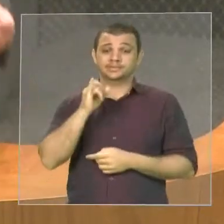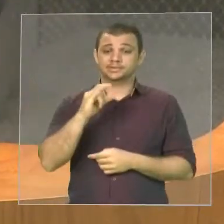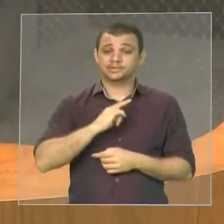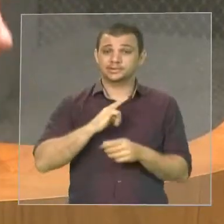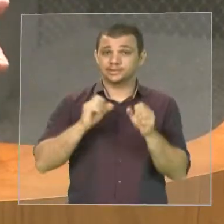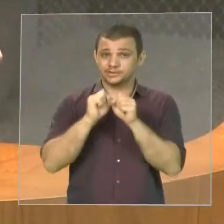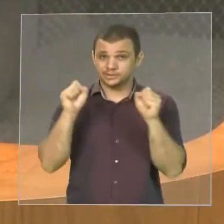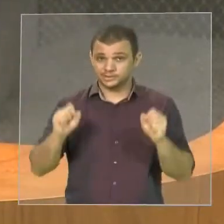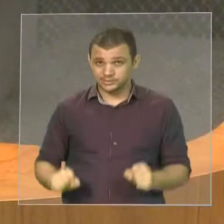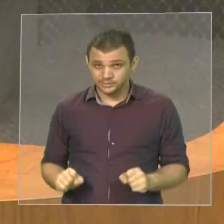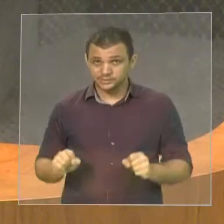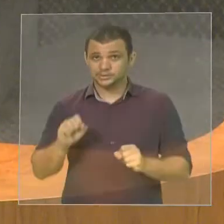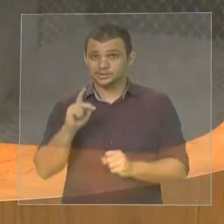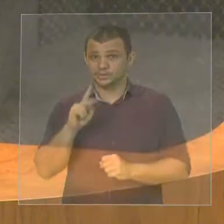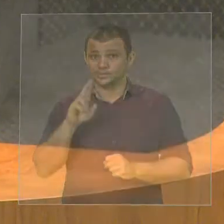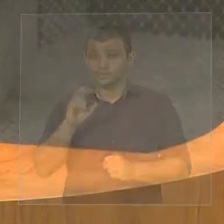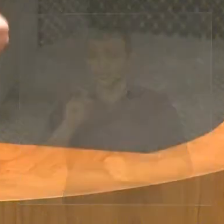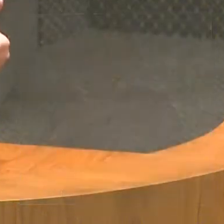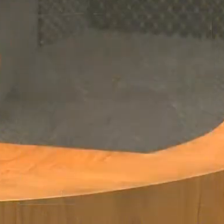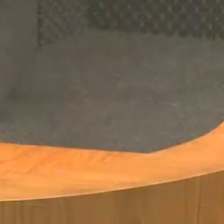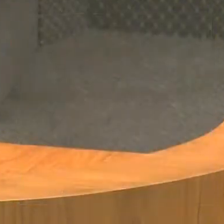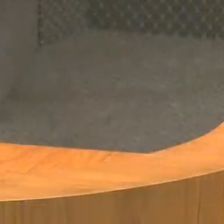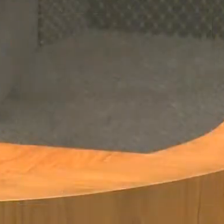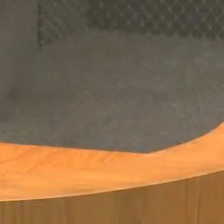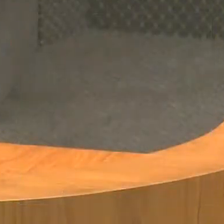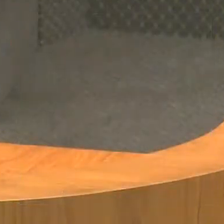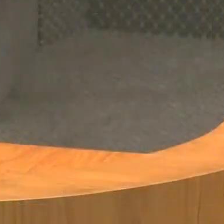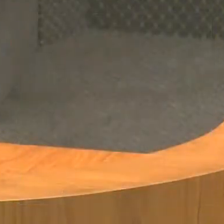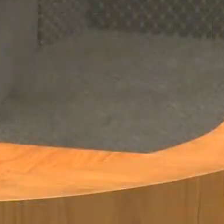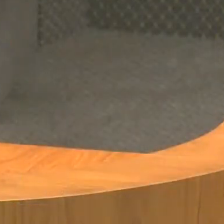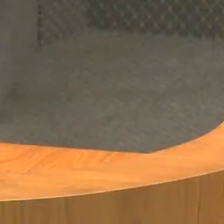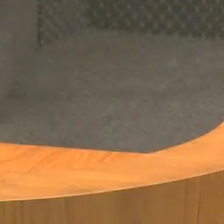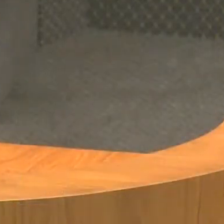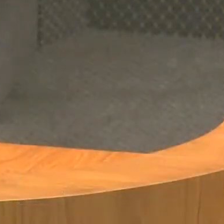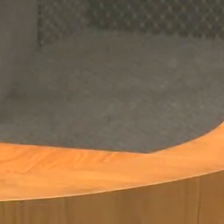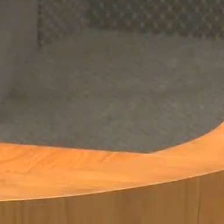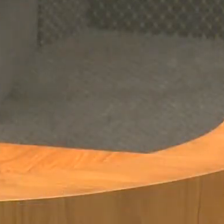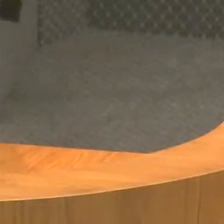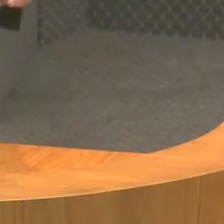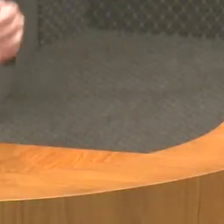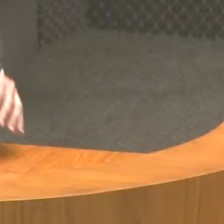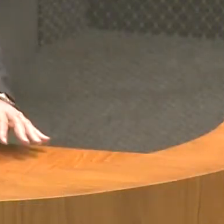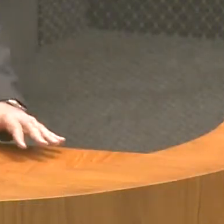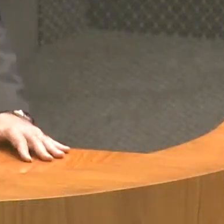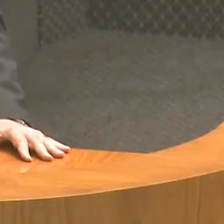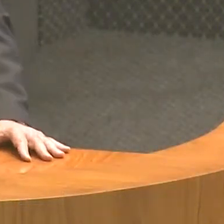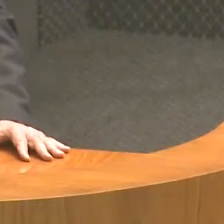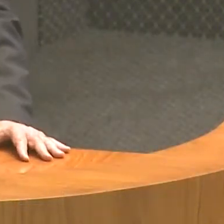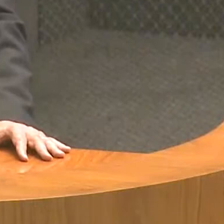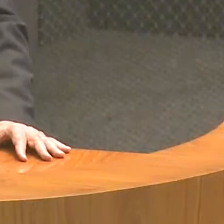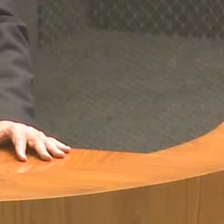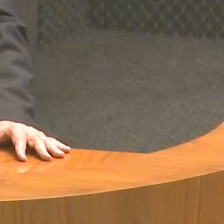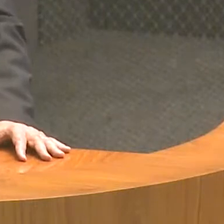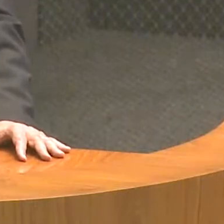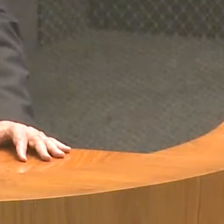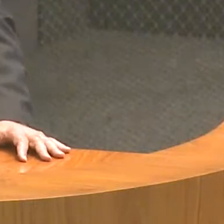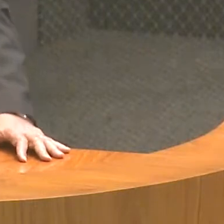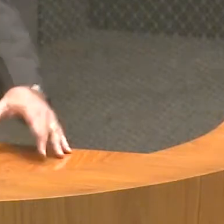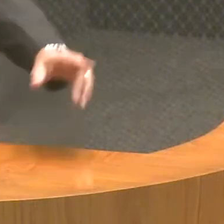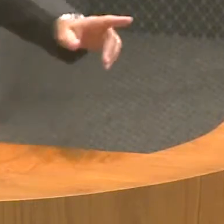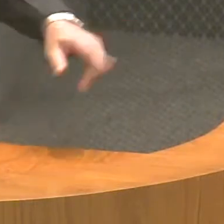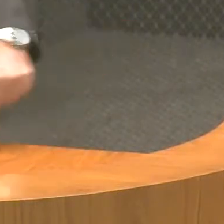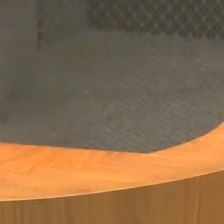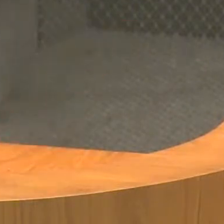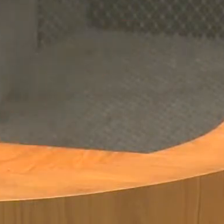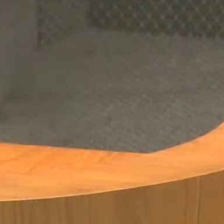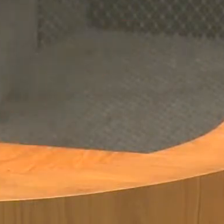sistema proporcional, o voto distrital, onde os postulantes a cargo no Legislativo não